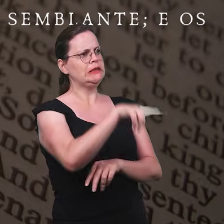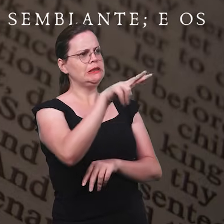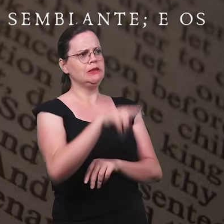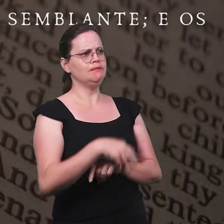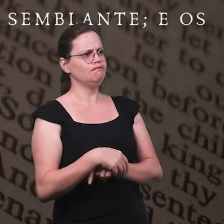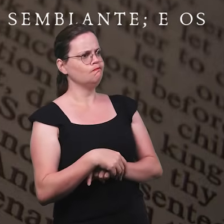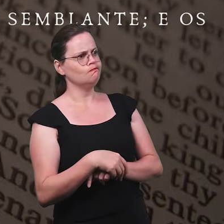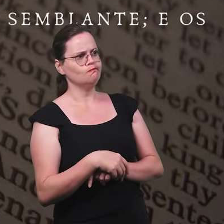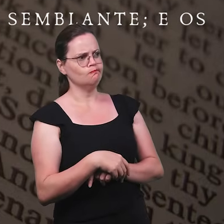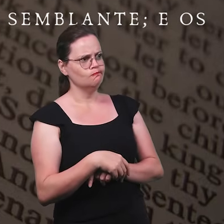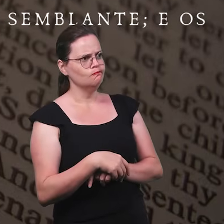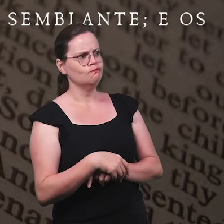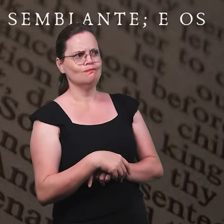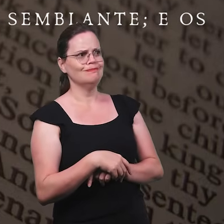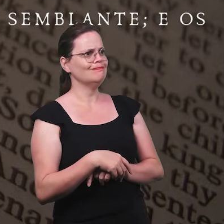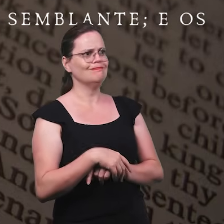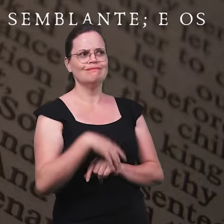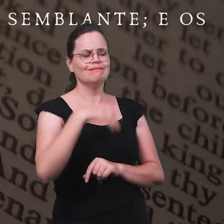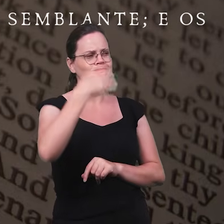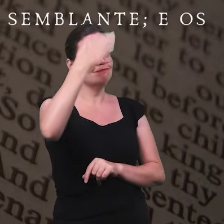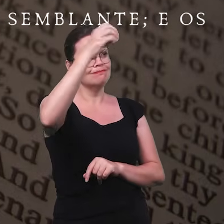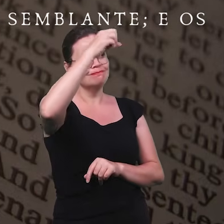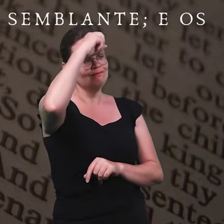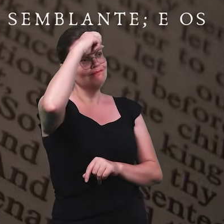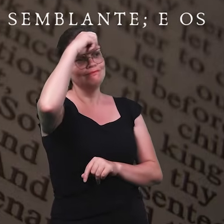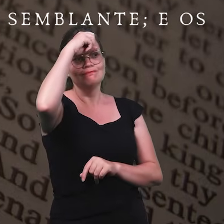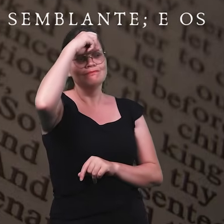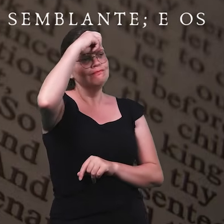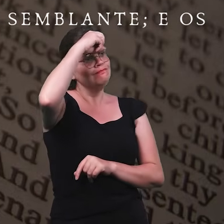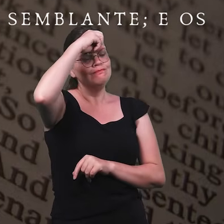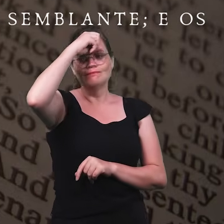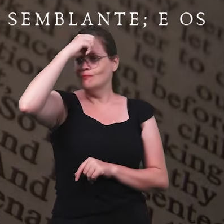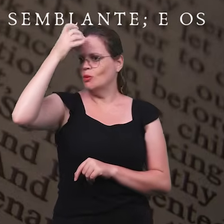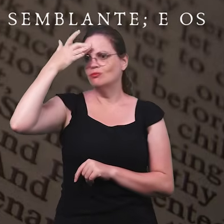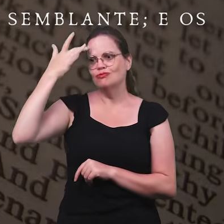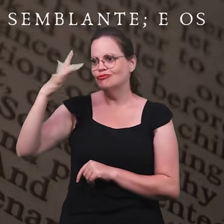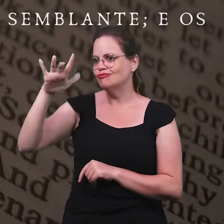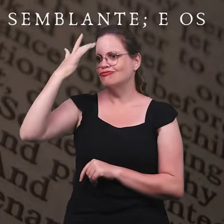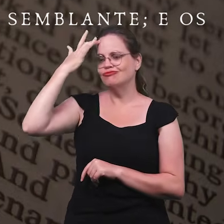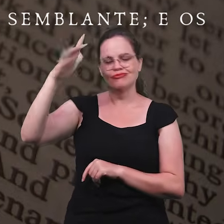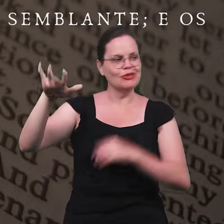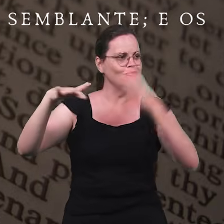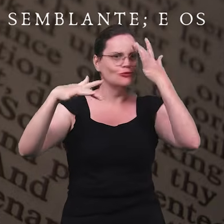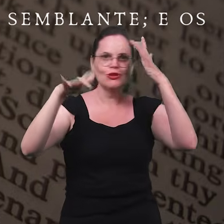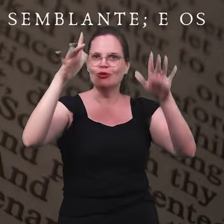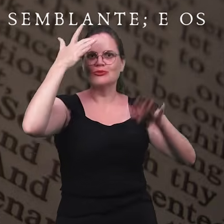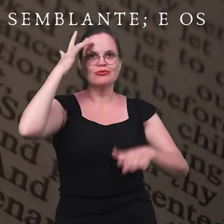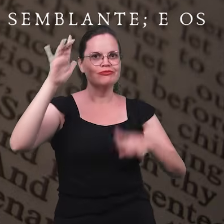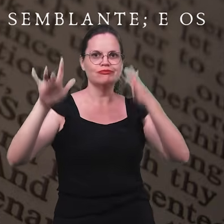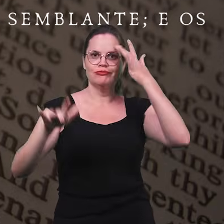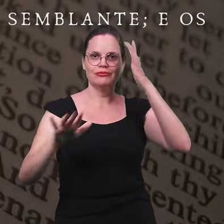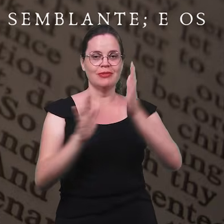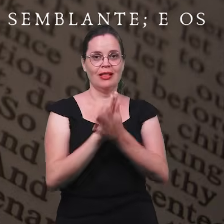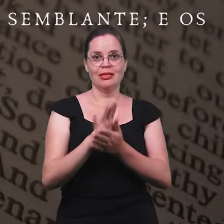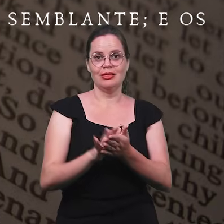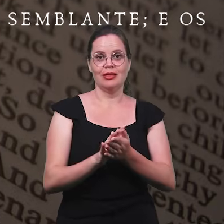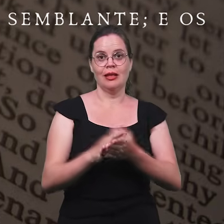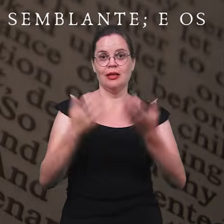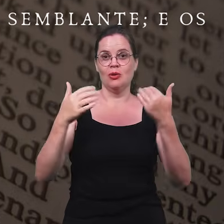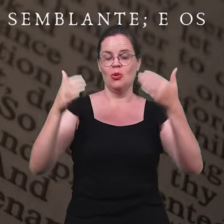ler a escritura, nem fazer saber ao rei a sua interpretação. Então o rei